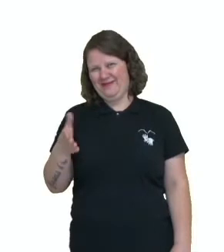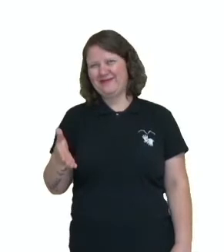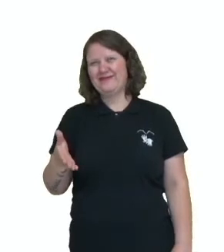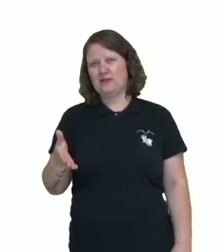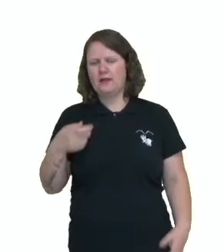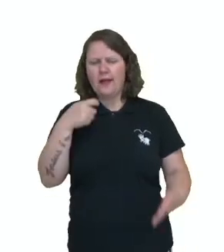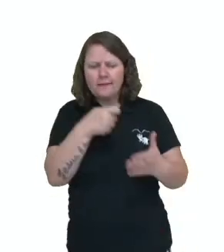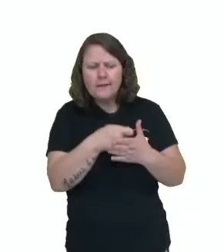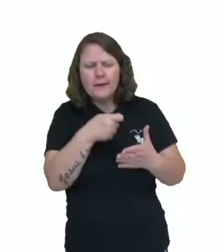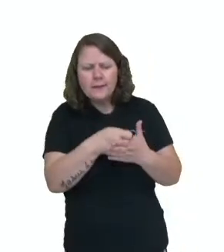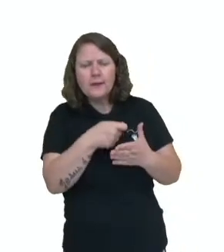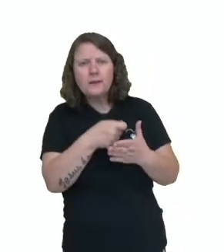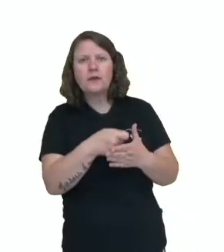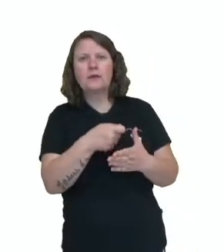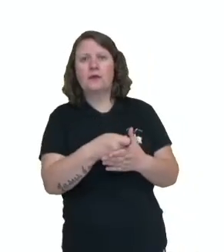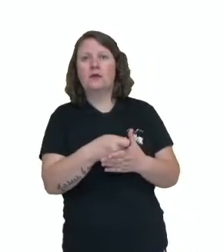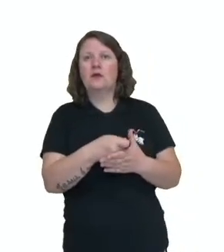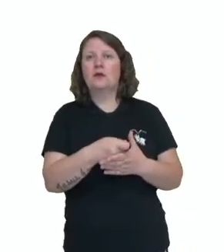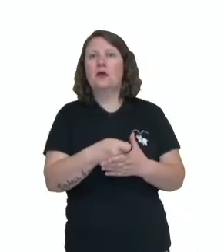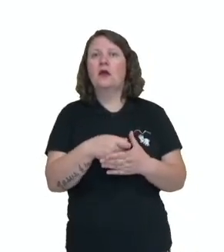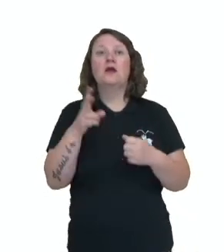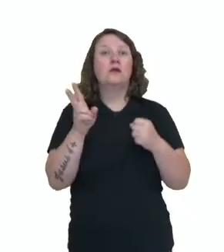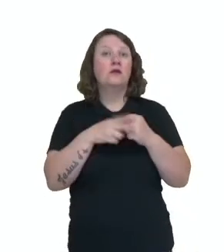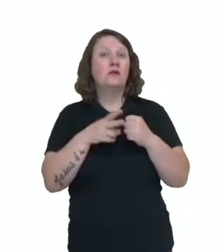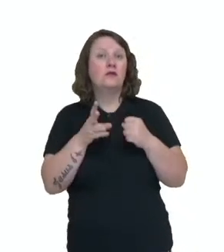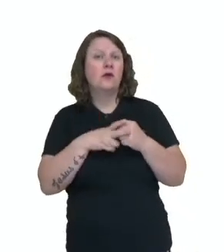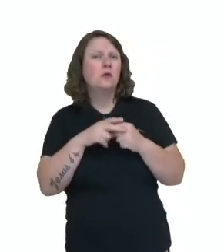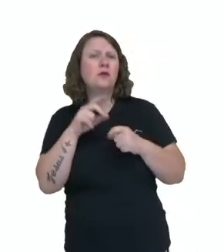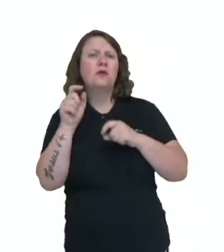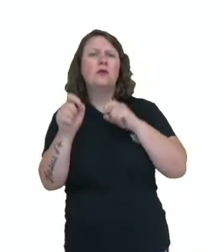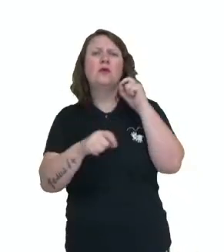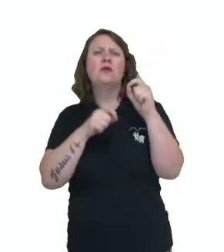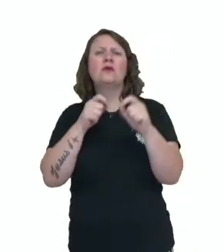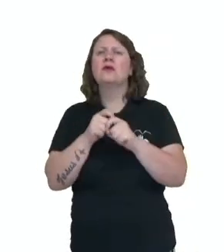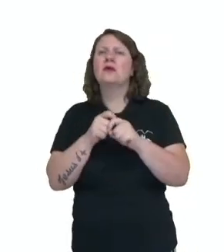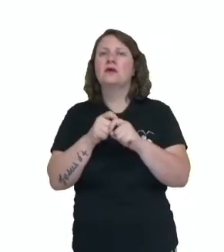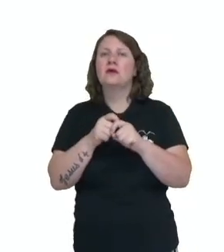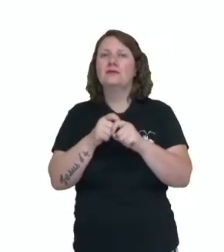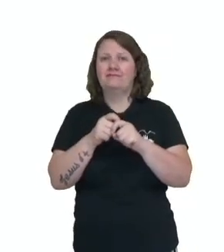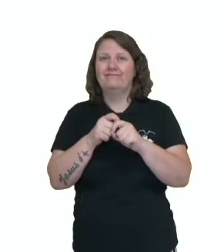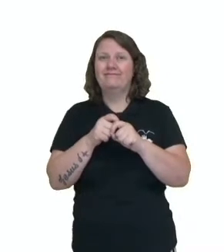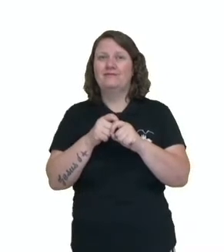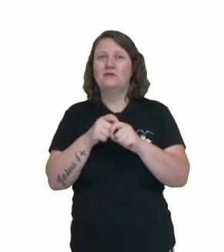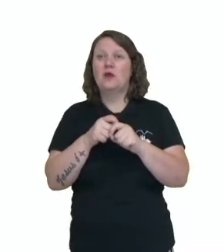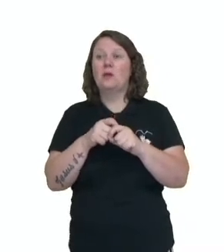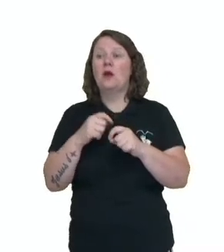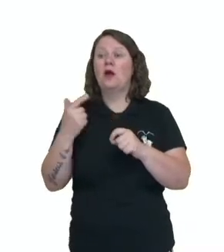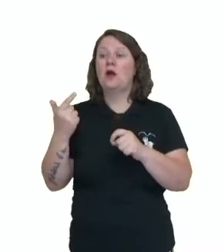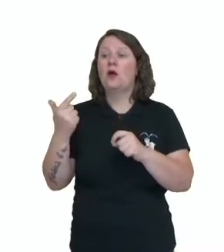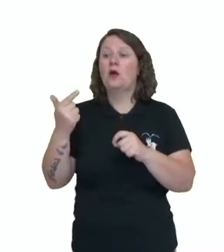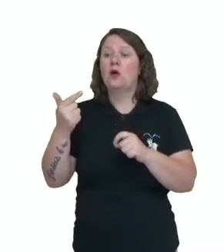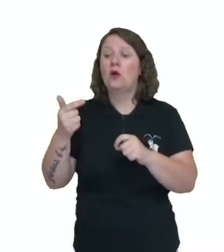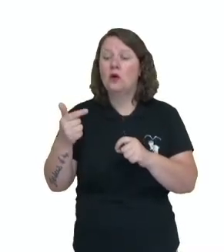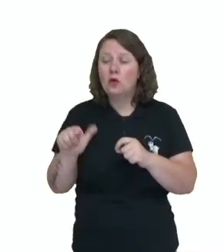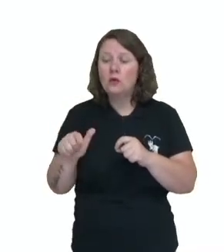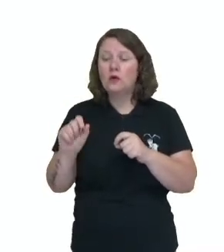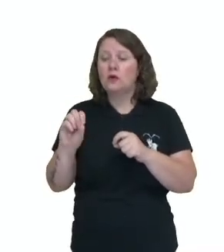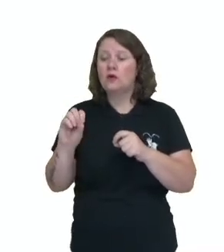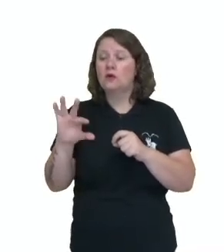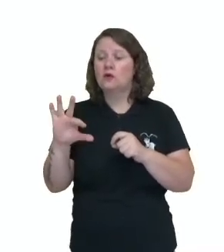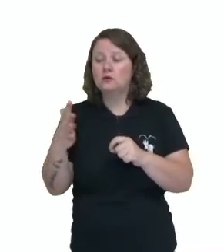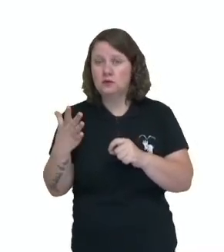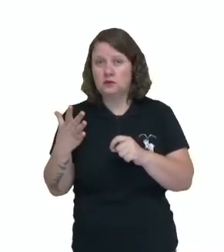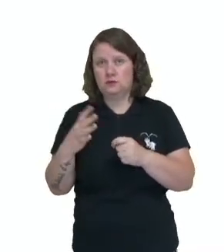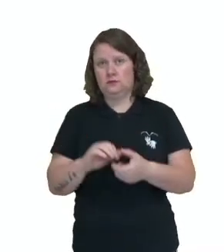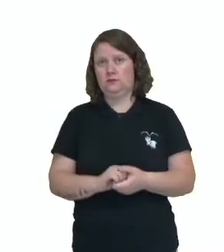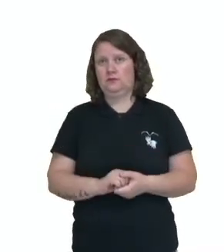Quem insiste, insiste em algo. Nesse caso, insiste para que algo aconteça. Então, o professor insistia para